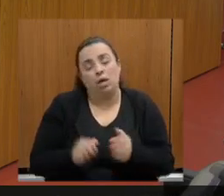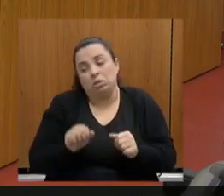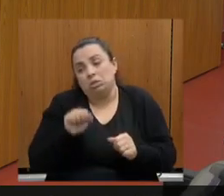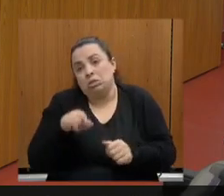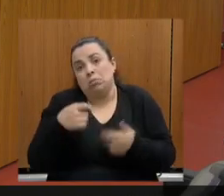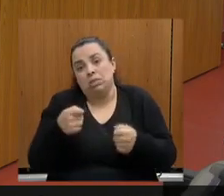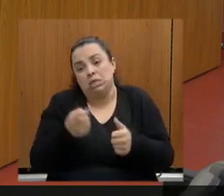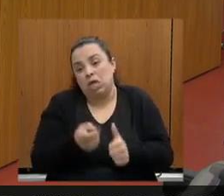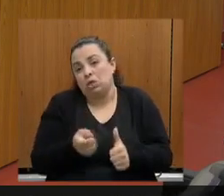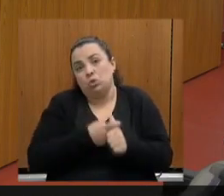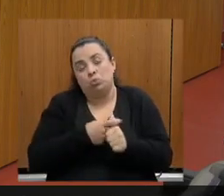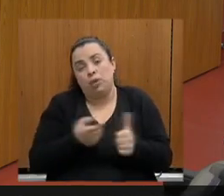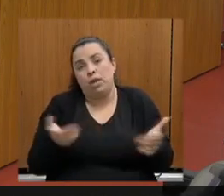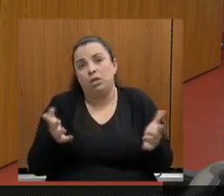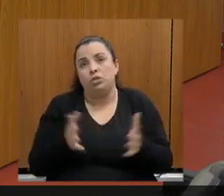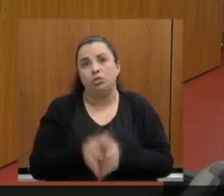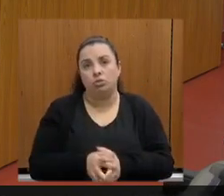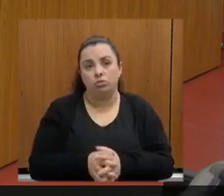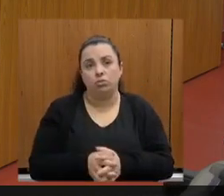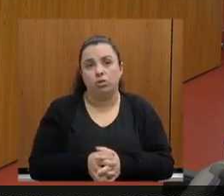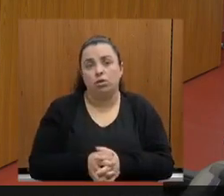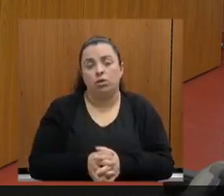todos em